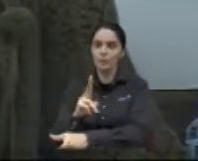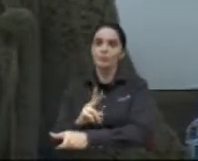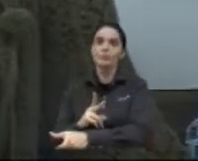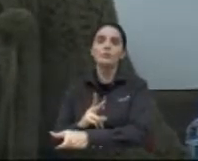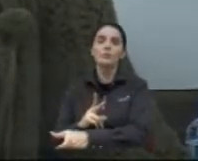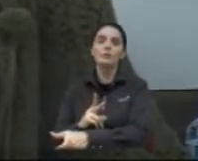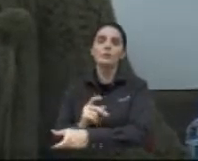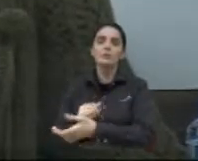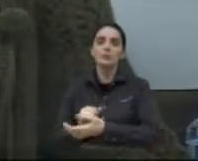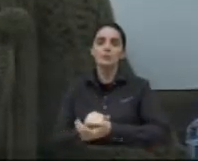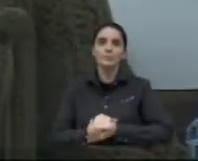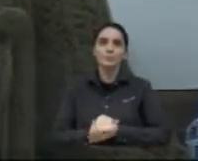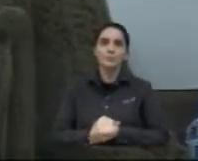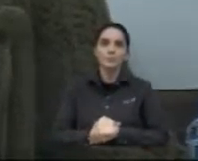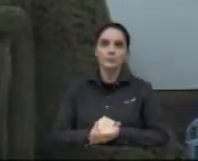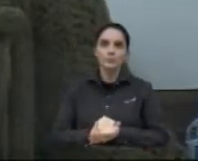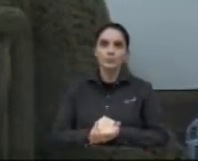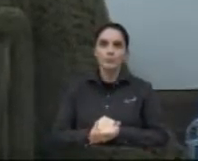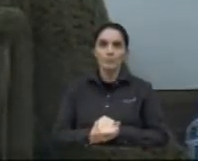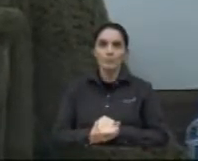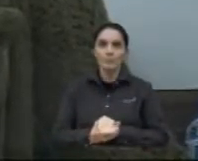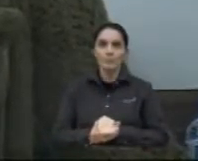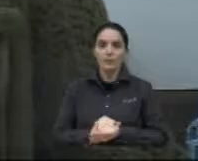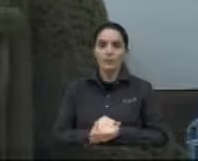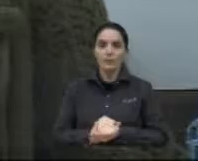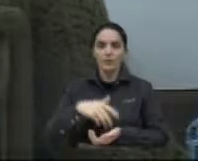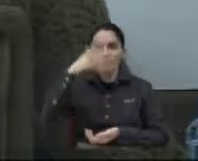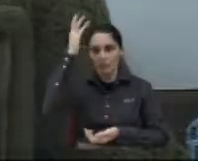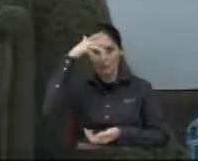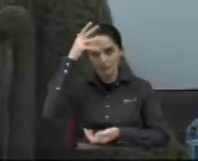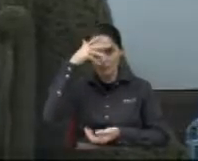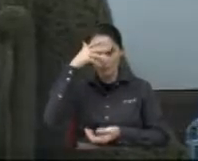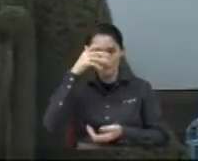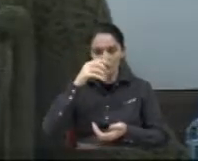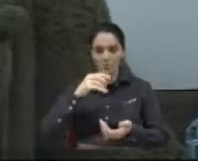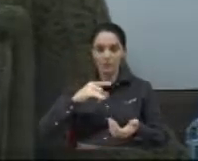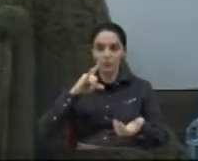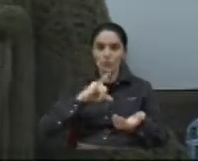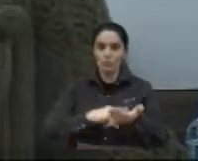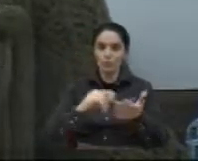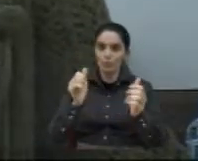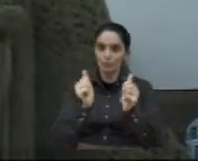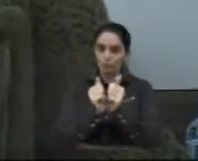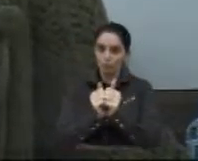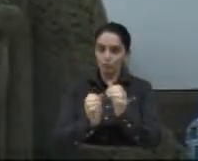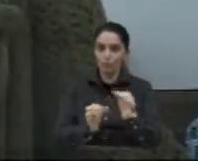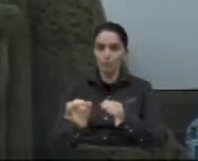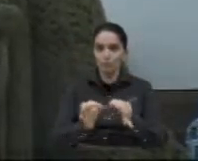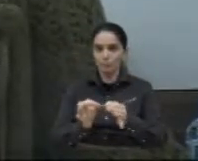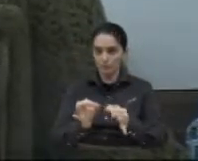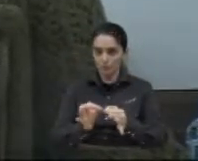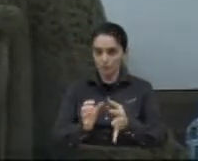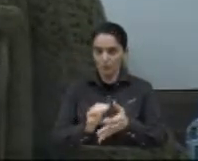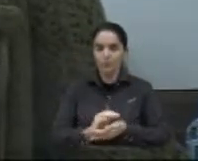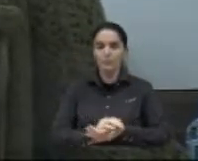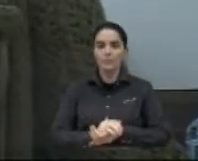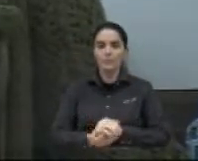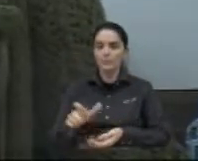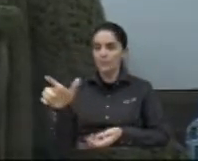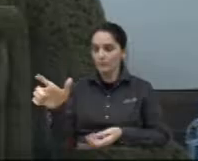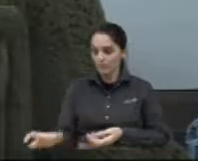currículo anexo ao projeto. Esse seu Geraldo é aquele que essa